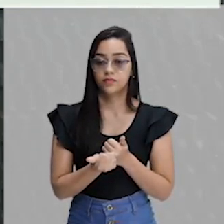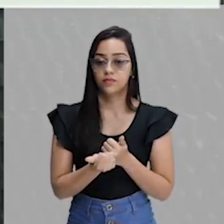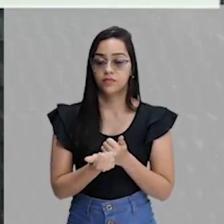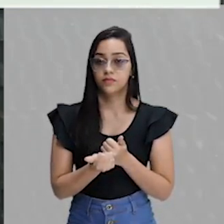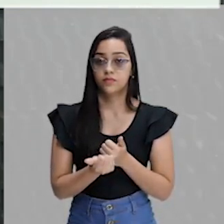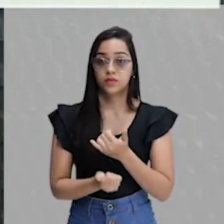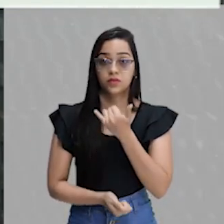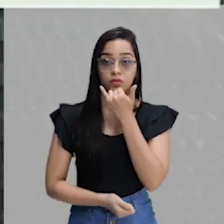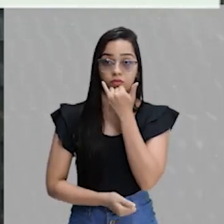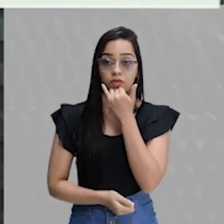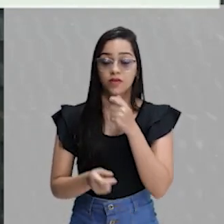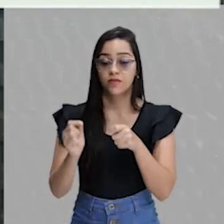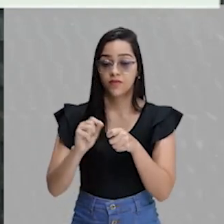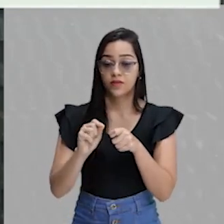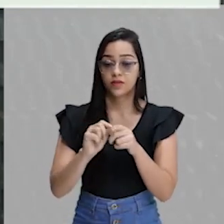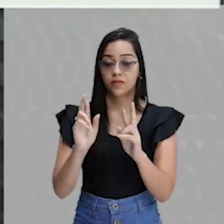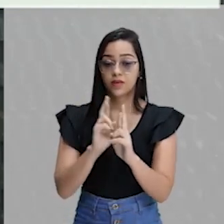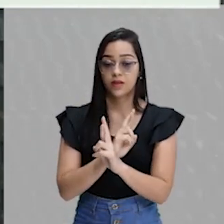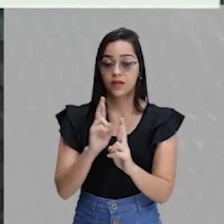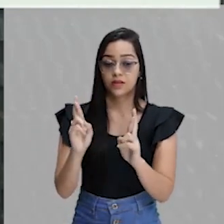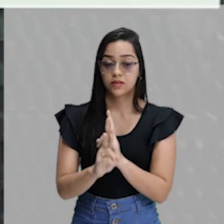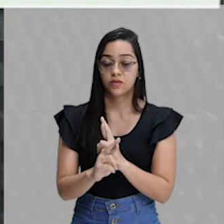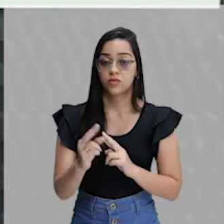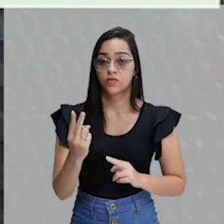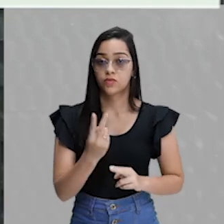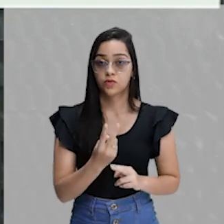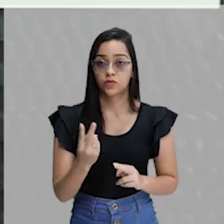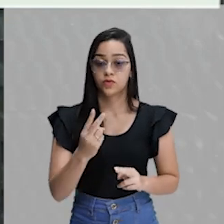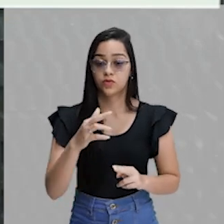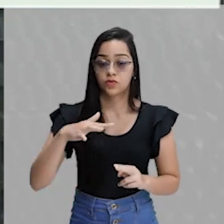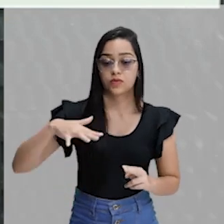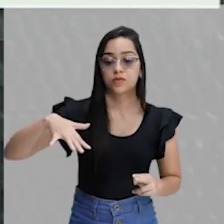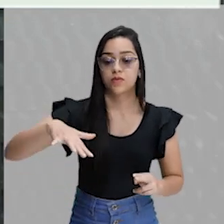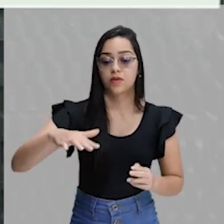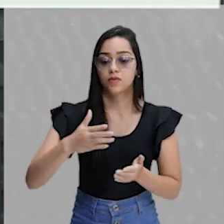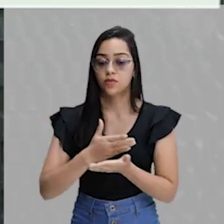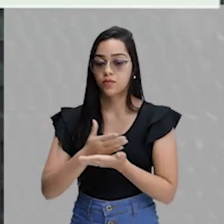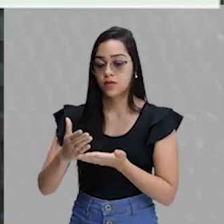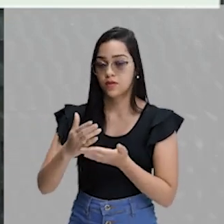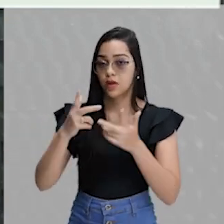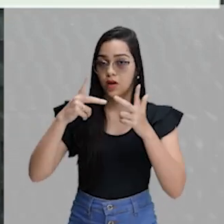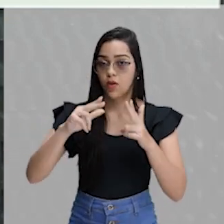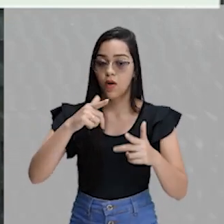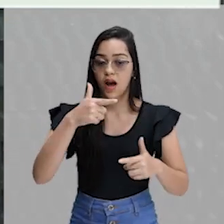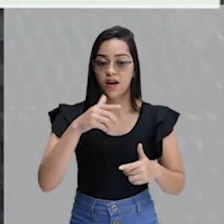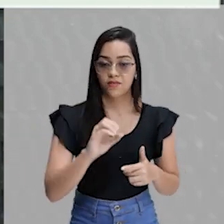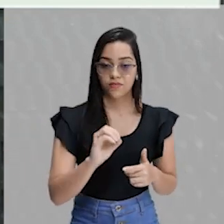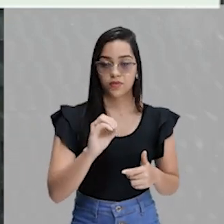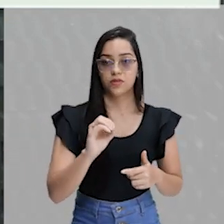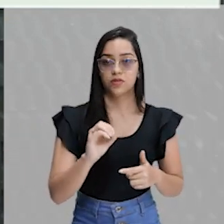Quer dizer, desculpa, fazendo uma relação entre os dois, o espaço inicial é 20